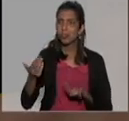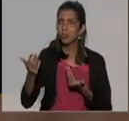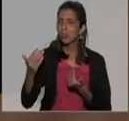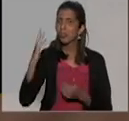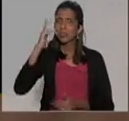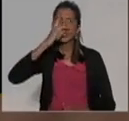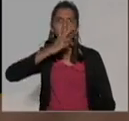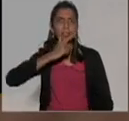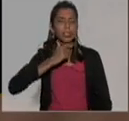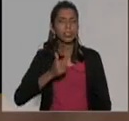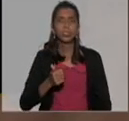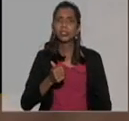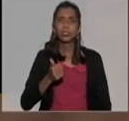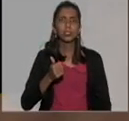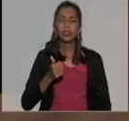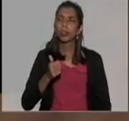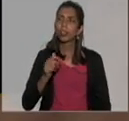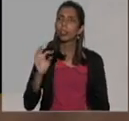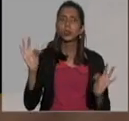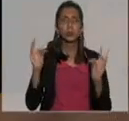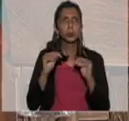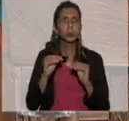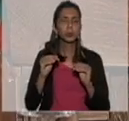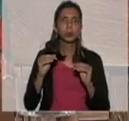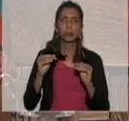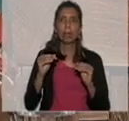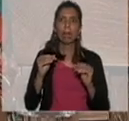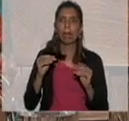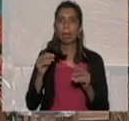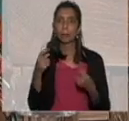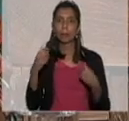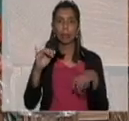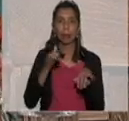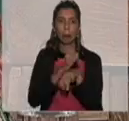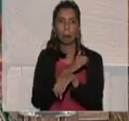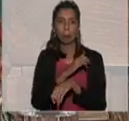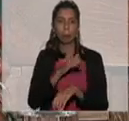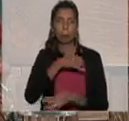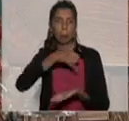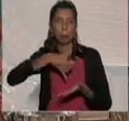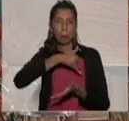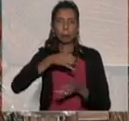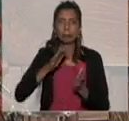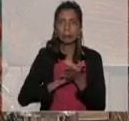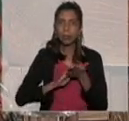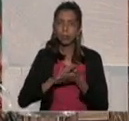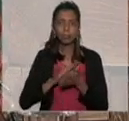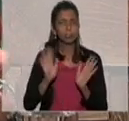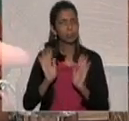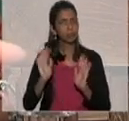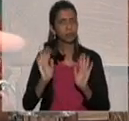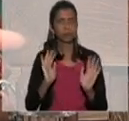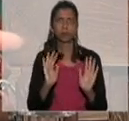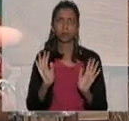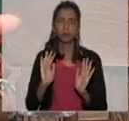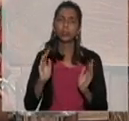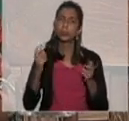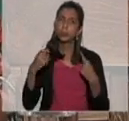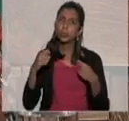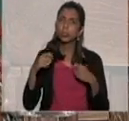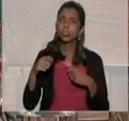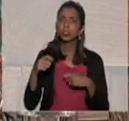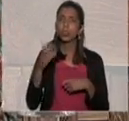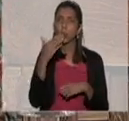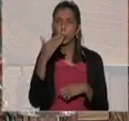essa galhera jovem linda de morrer todas assim não agora é sem glúten sem isso sem Aquilo não é bem por aí